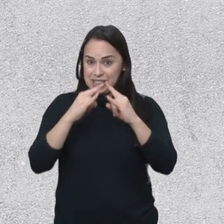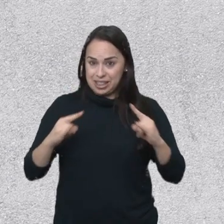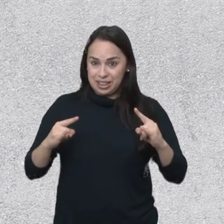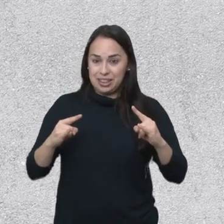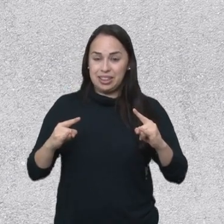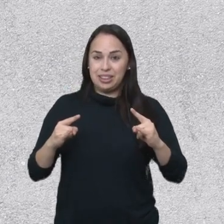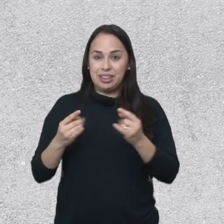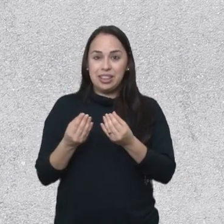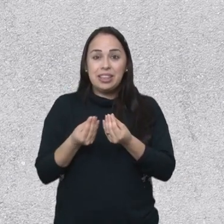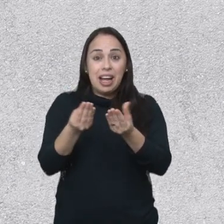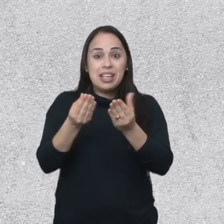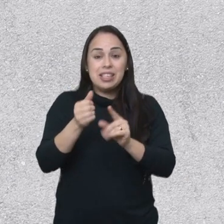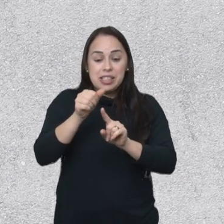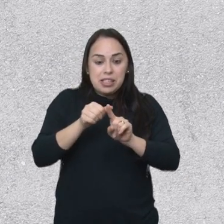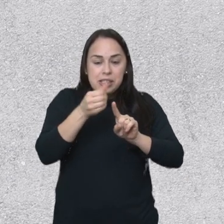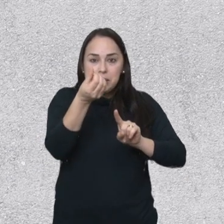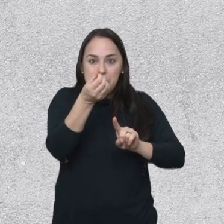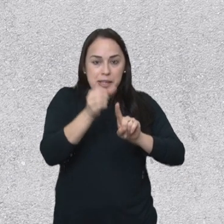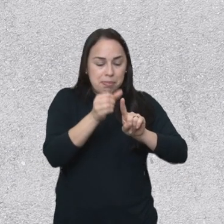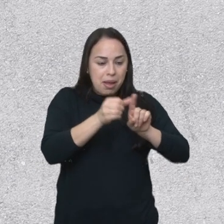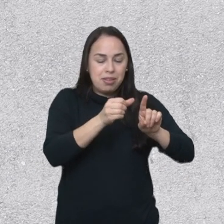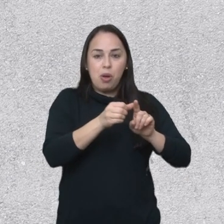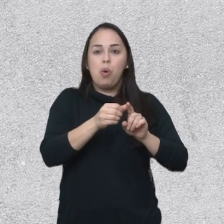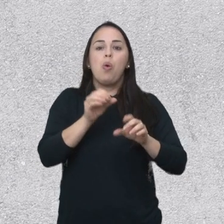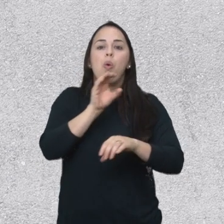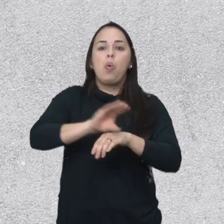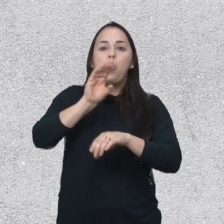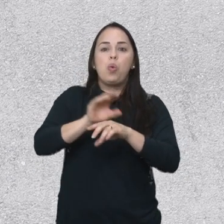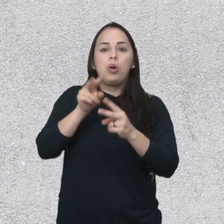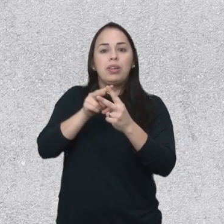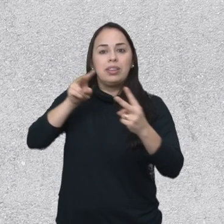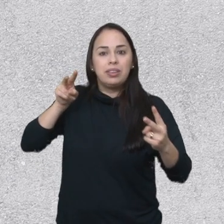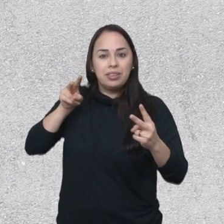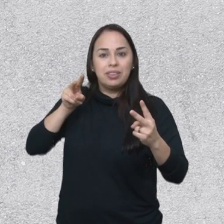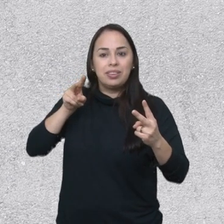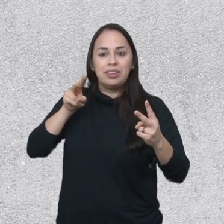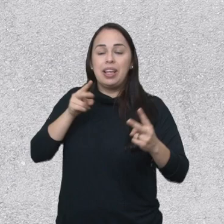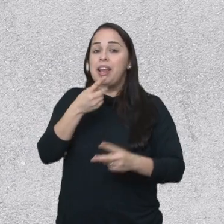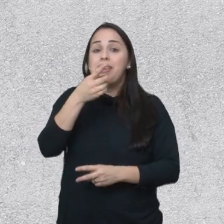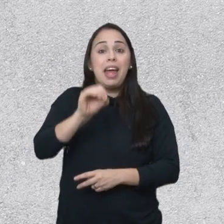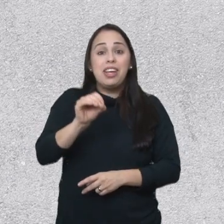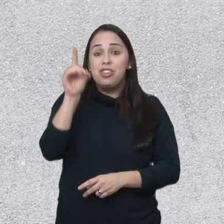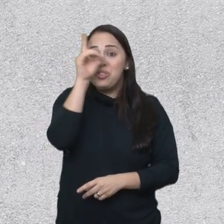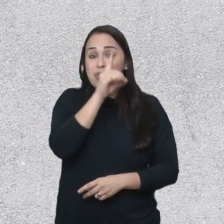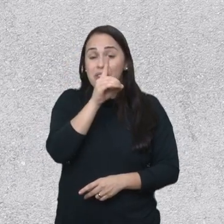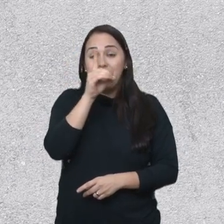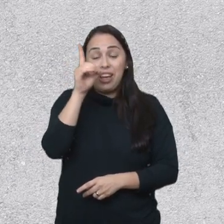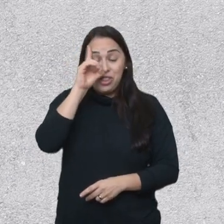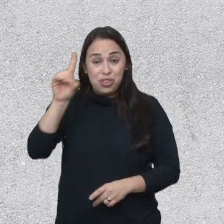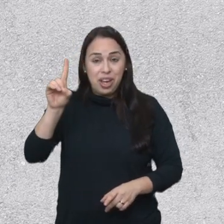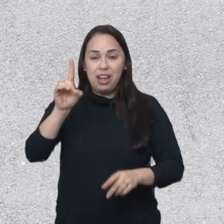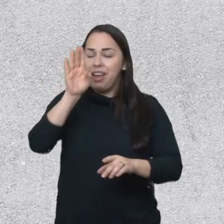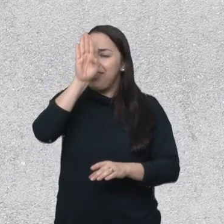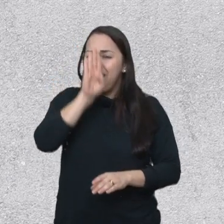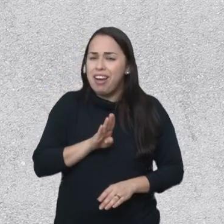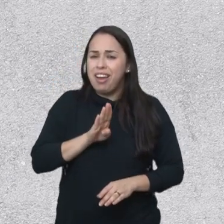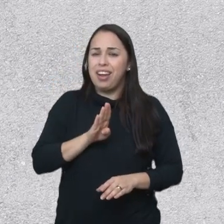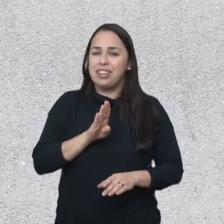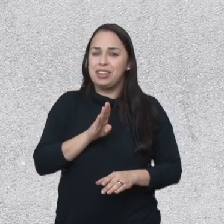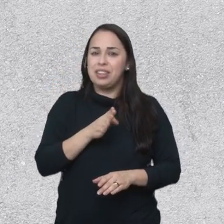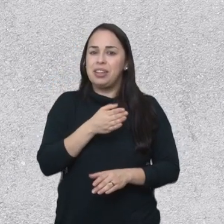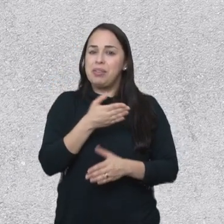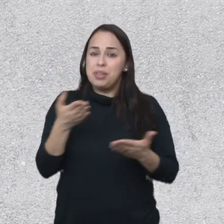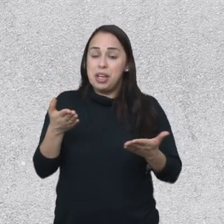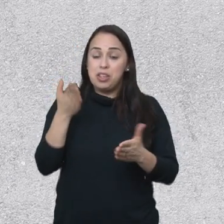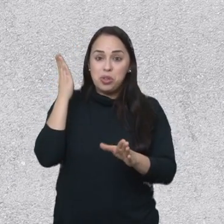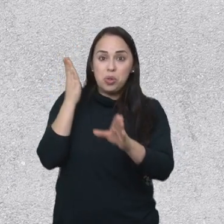de Educação de Surdos, oferece semestralmente um curso à distância e com duração de apenas 10 dias. O curso é gratuito